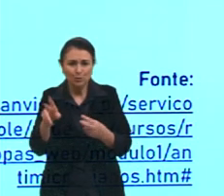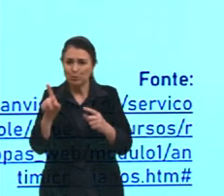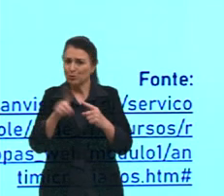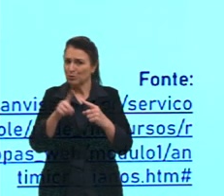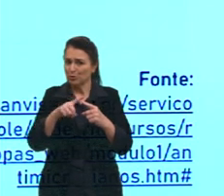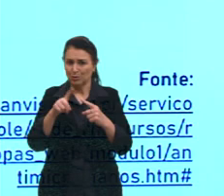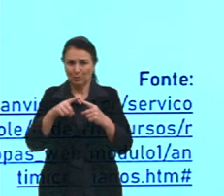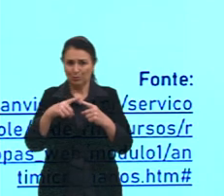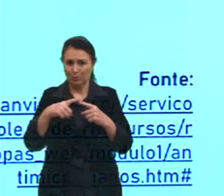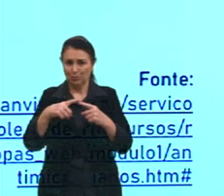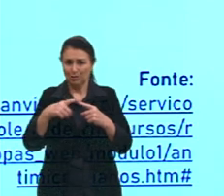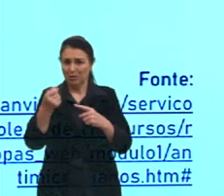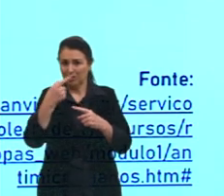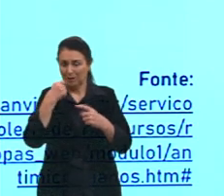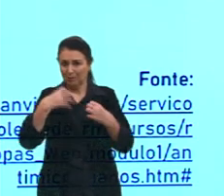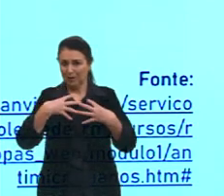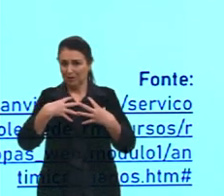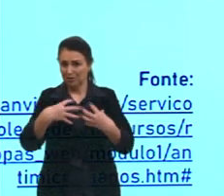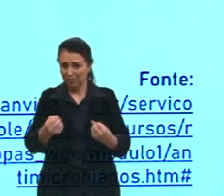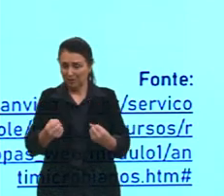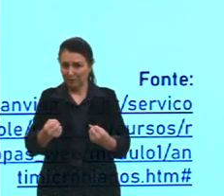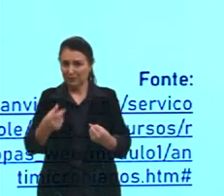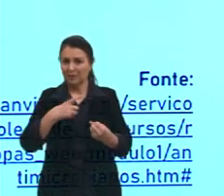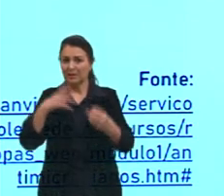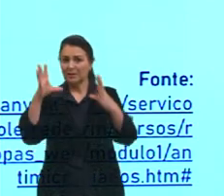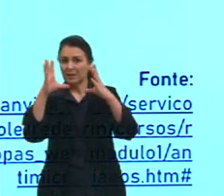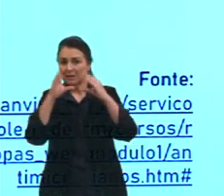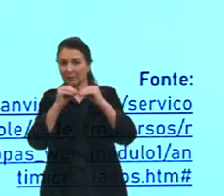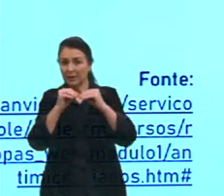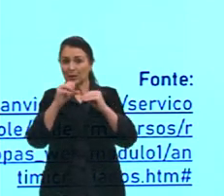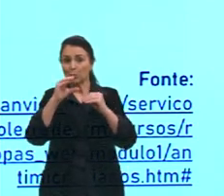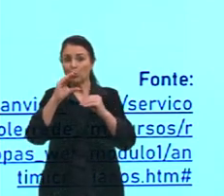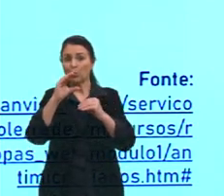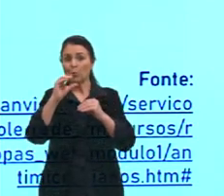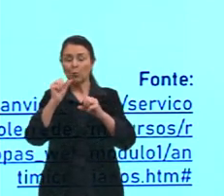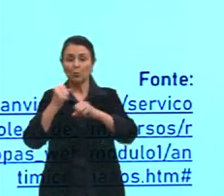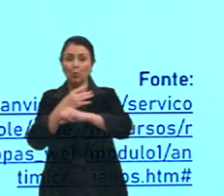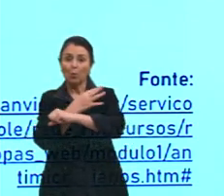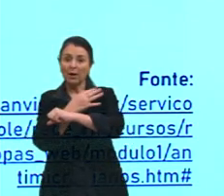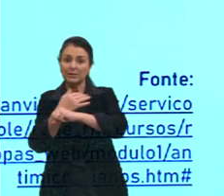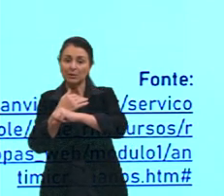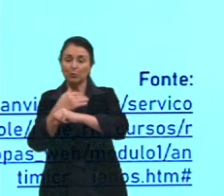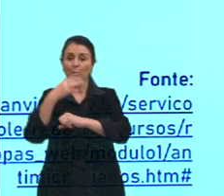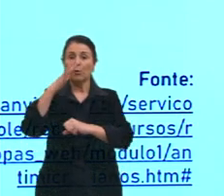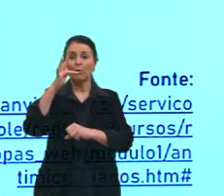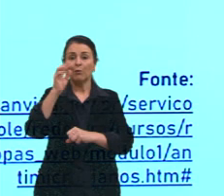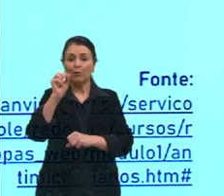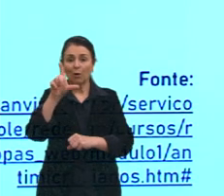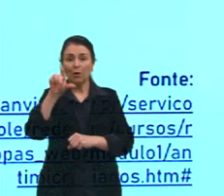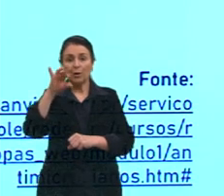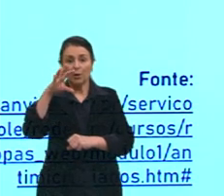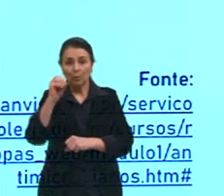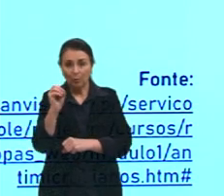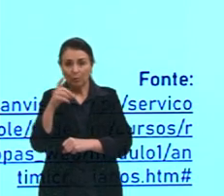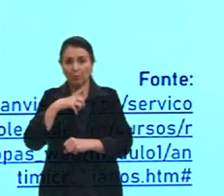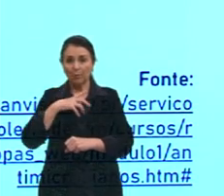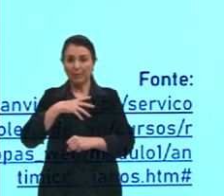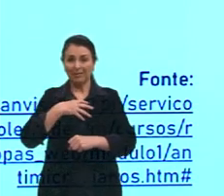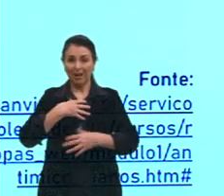na síntese das purinas ou na síntese do ácido fólico pode atuar na parede celular